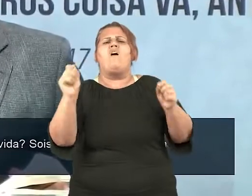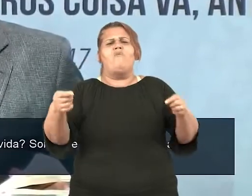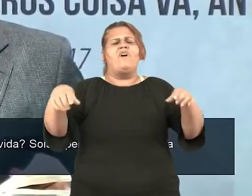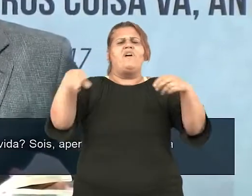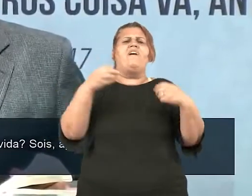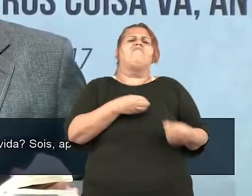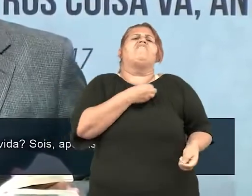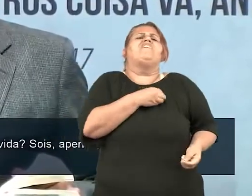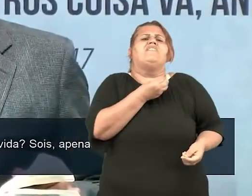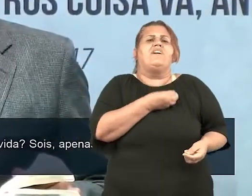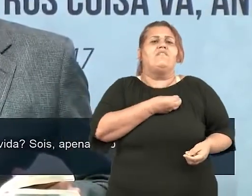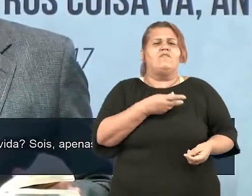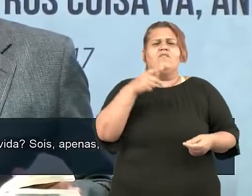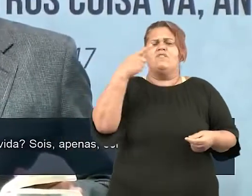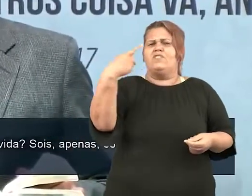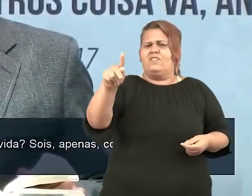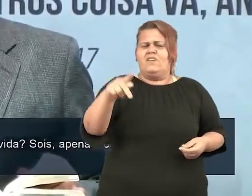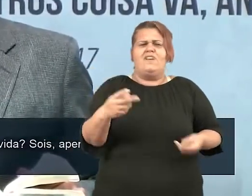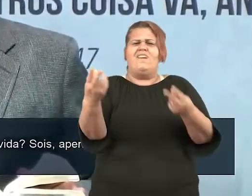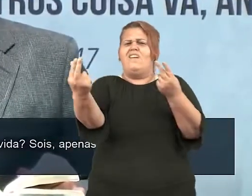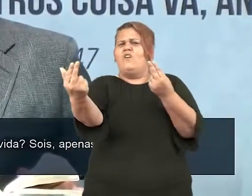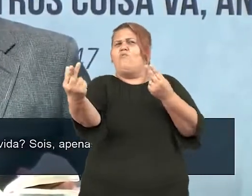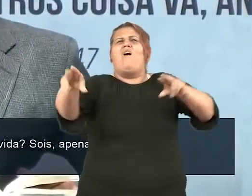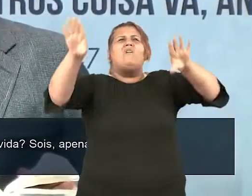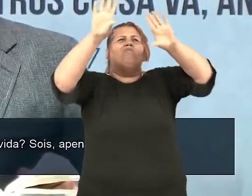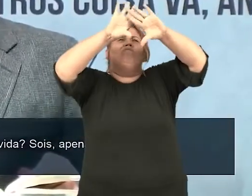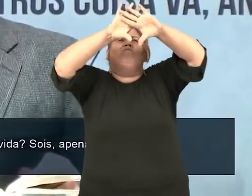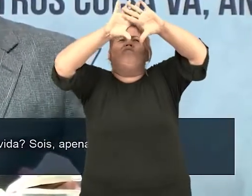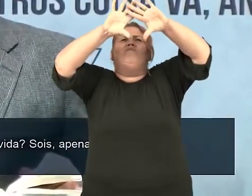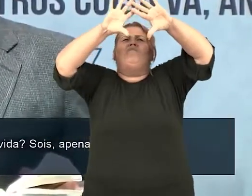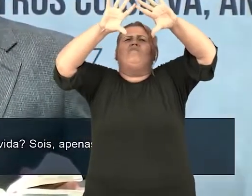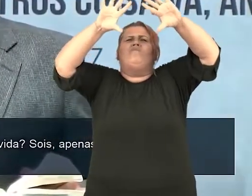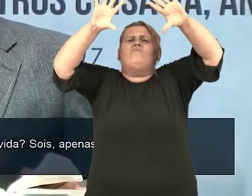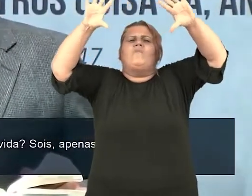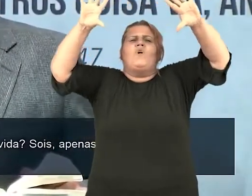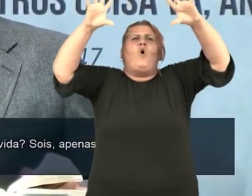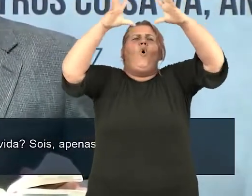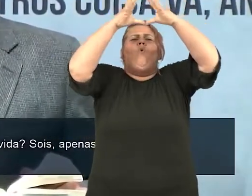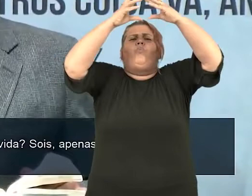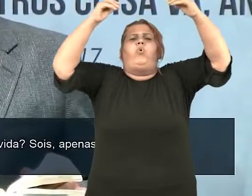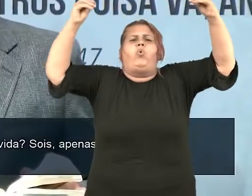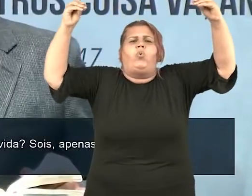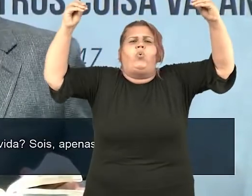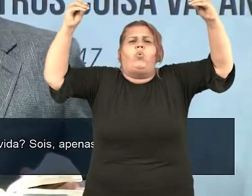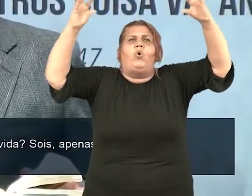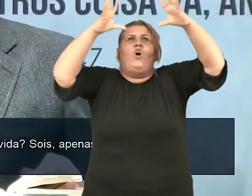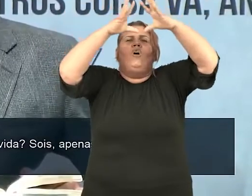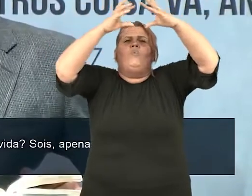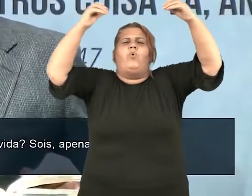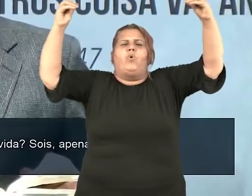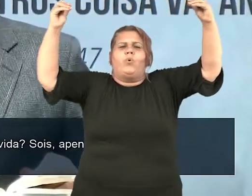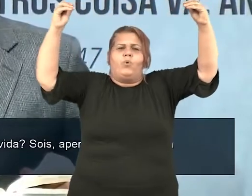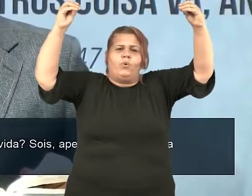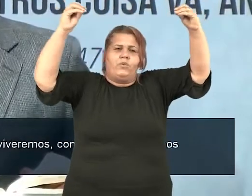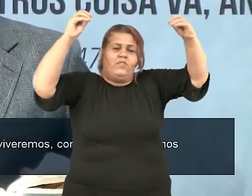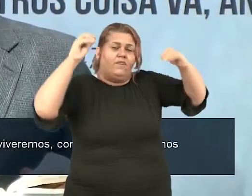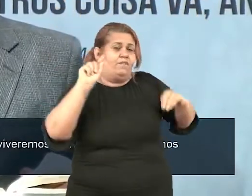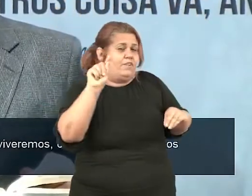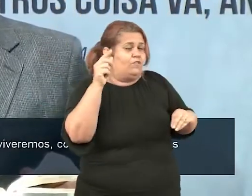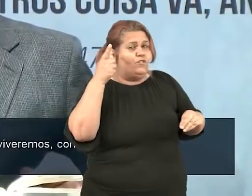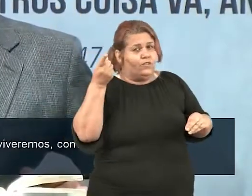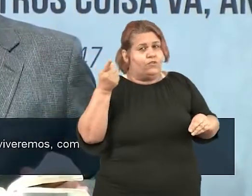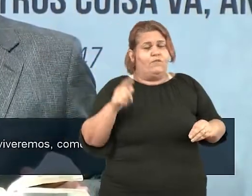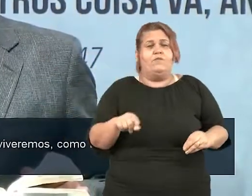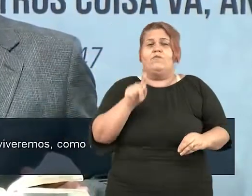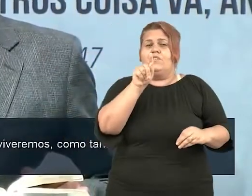Sois apenas como neblina que aparece por um instante e logo se dissipa. Em vez